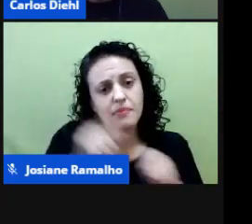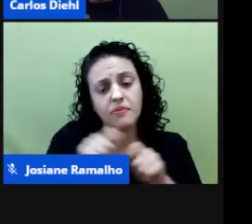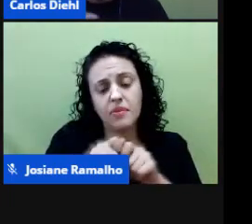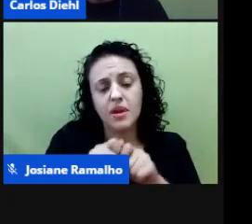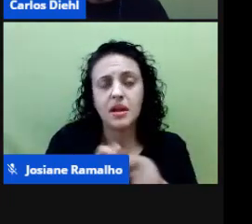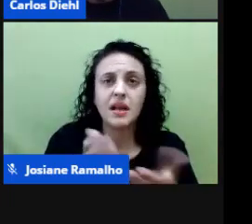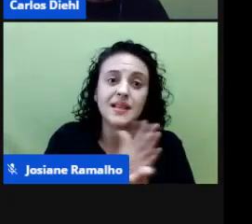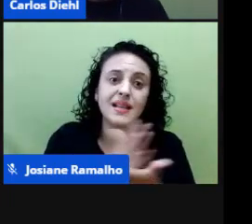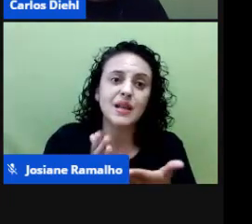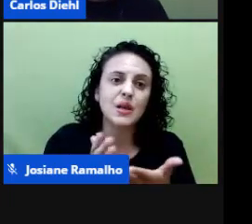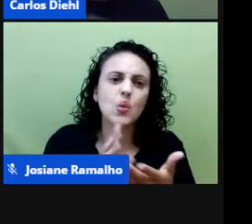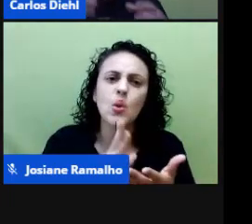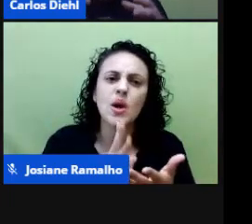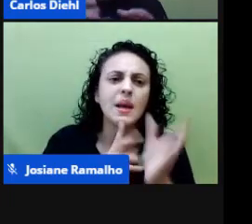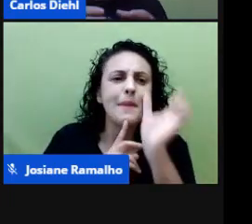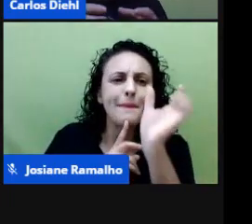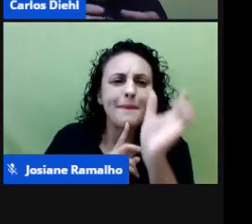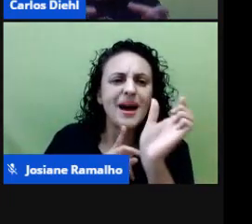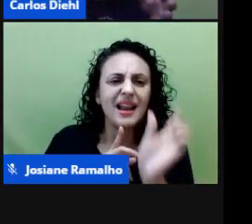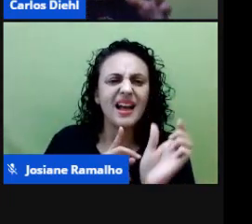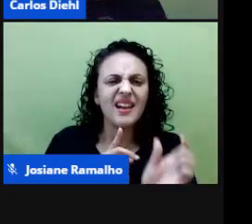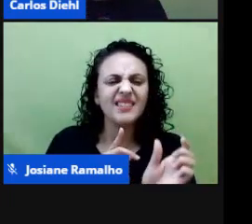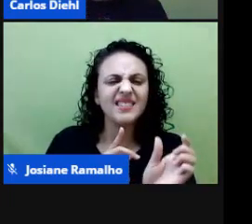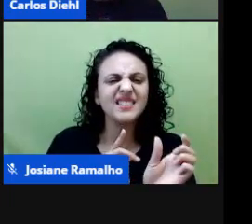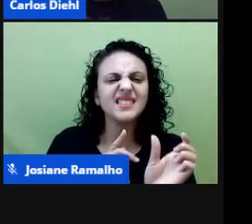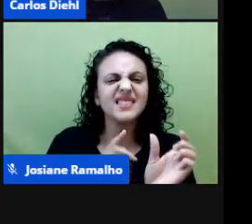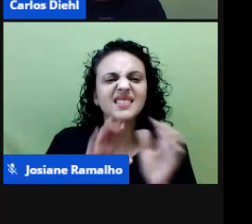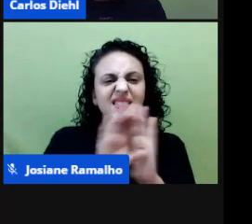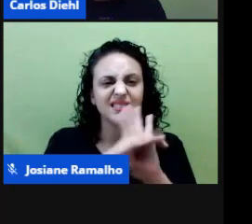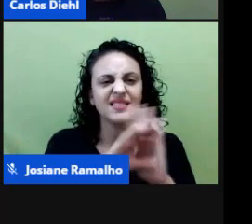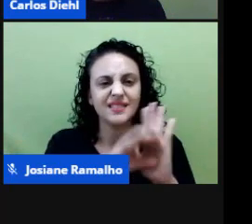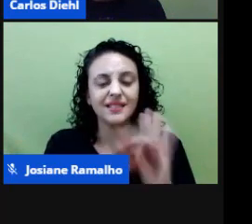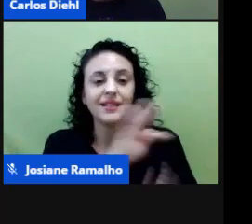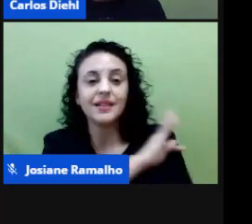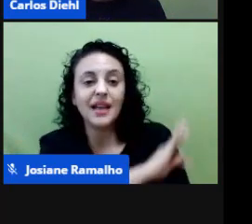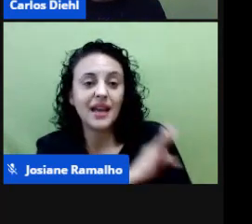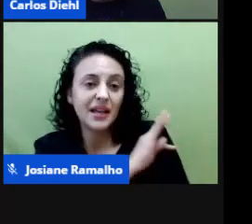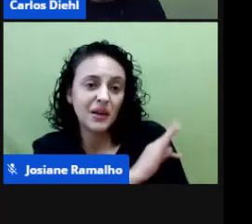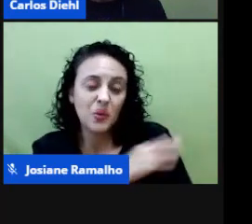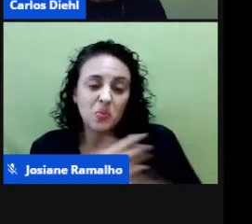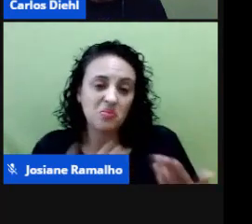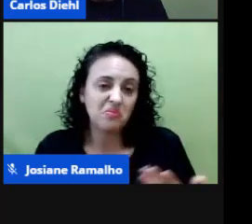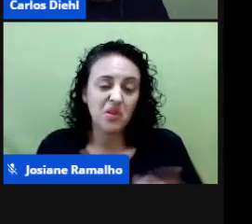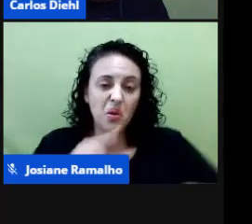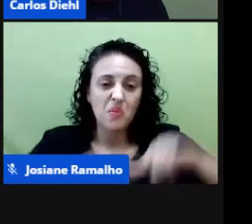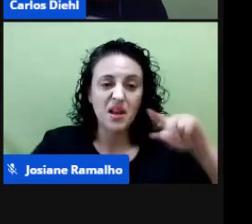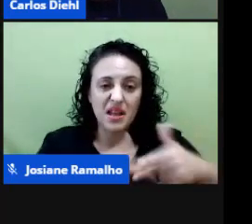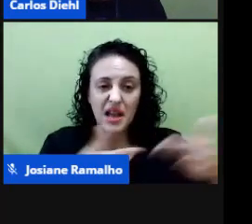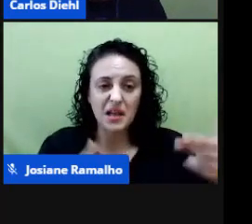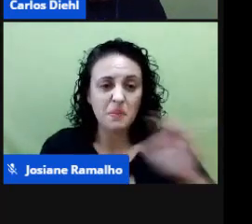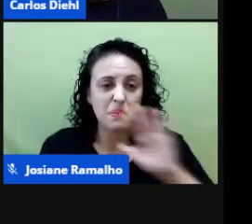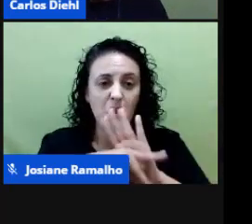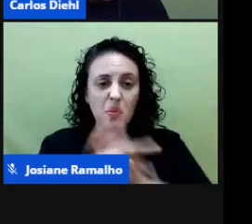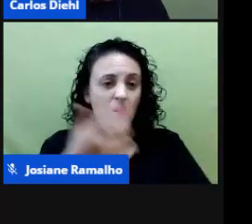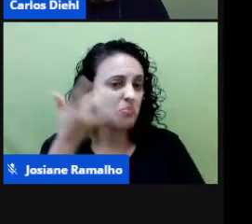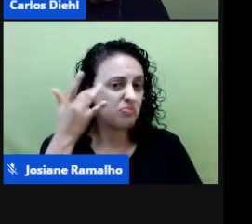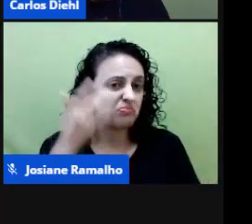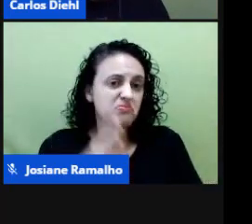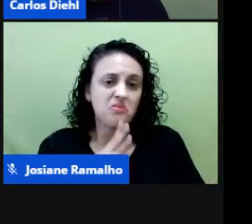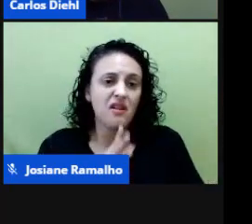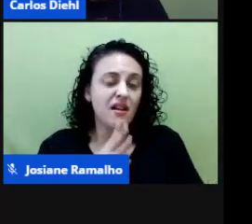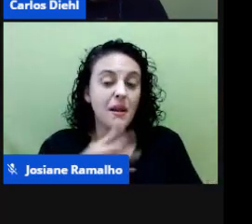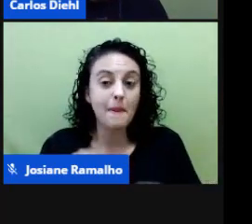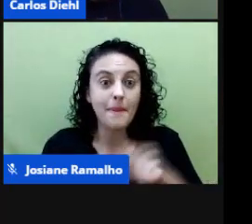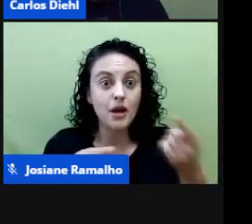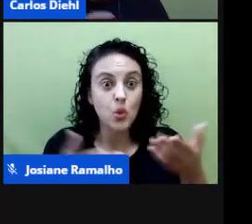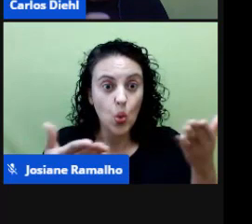os equipamentos, mas se dá hoje em dia um celular na mão de uma criança, ela vai fazer um vídeo.